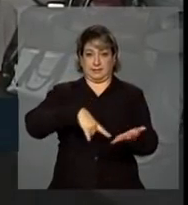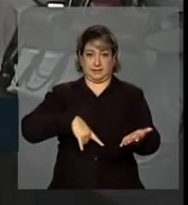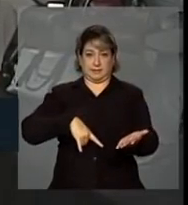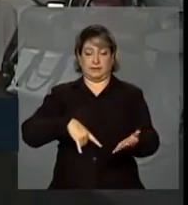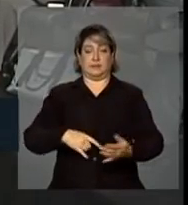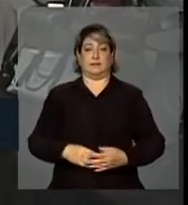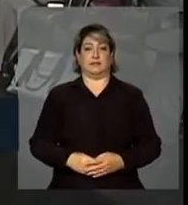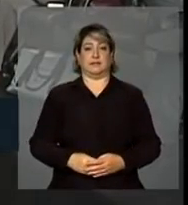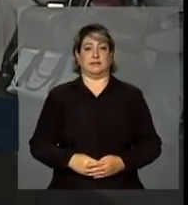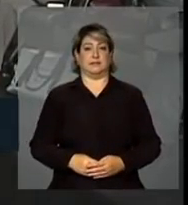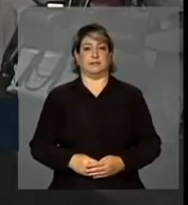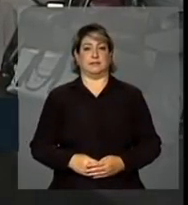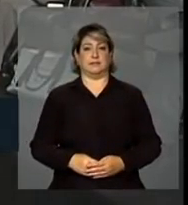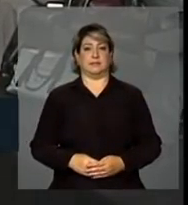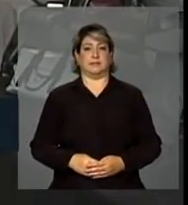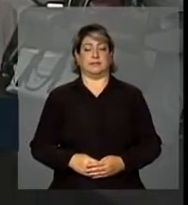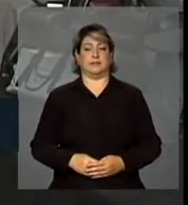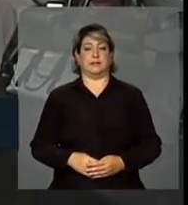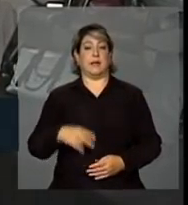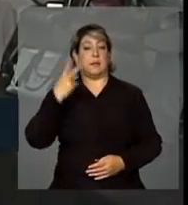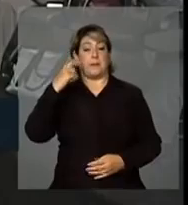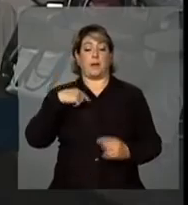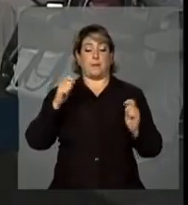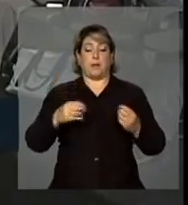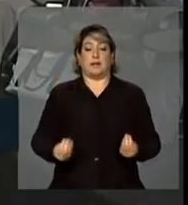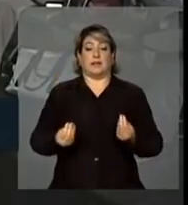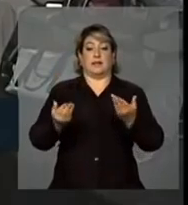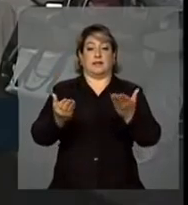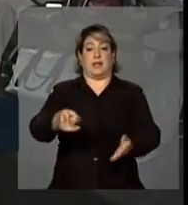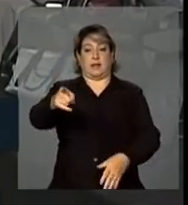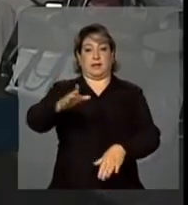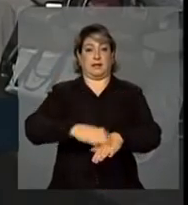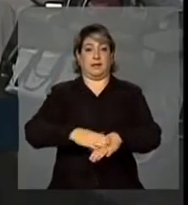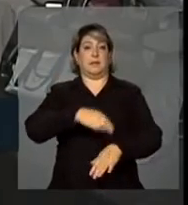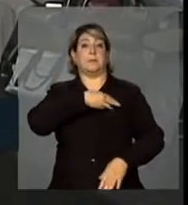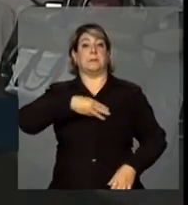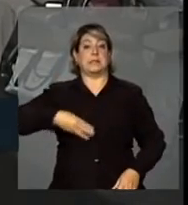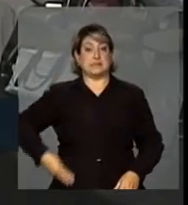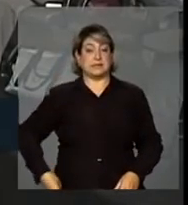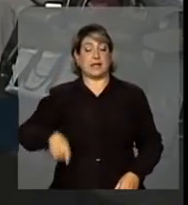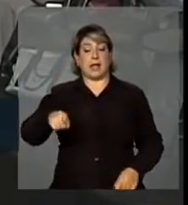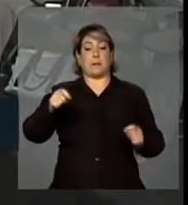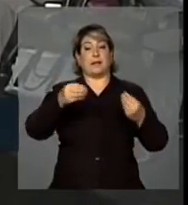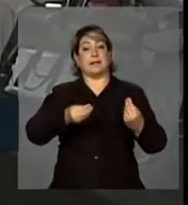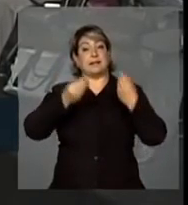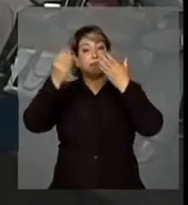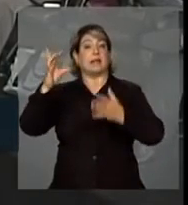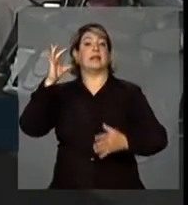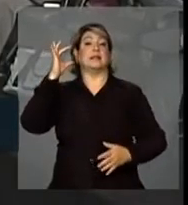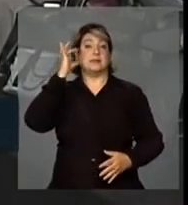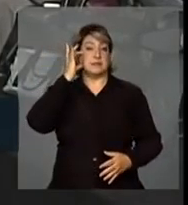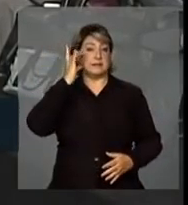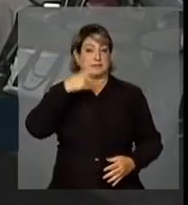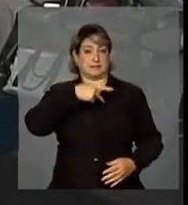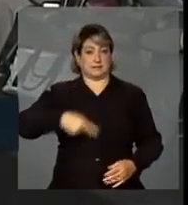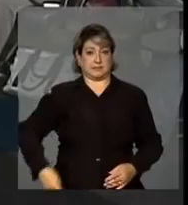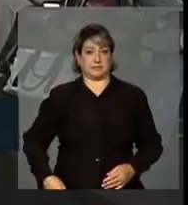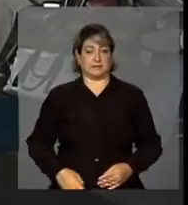uma carta para mim poder entregar para o seu ministro, né, para ele poder passar para a Dilma. E